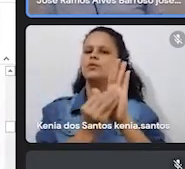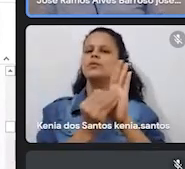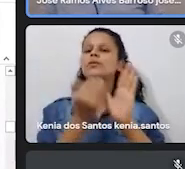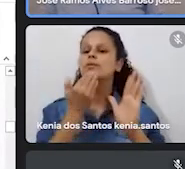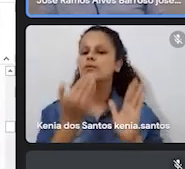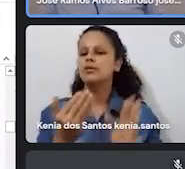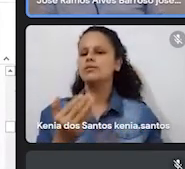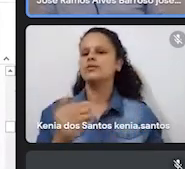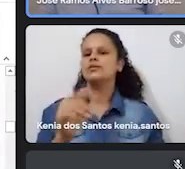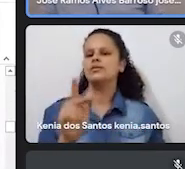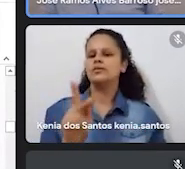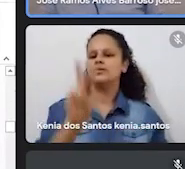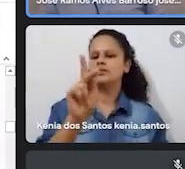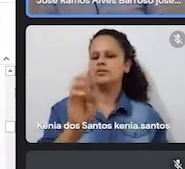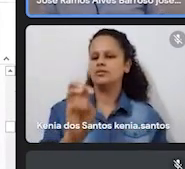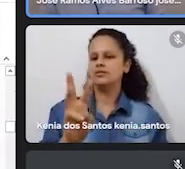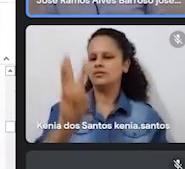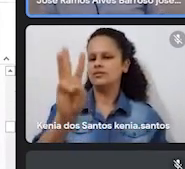75 kW.